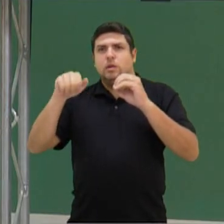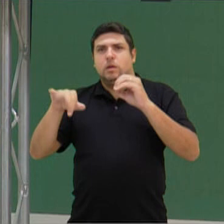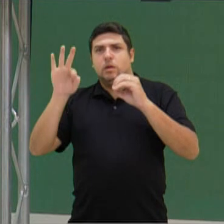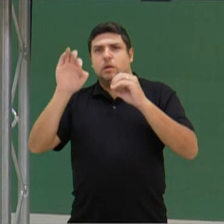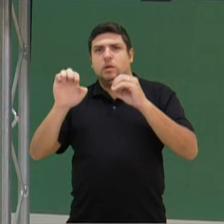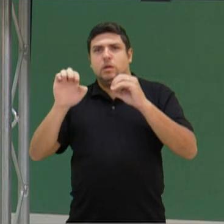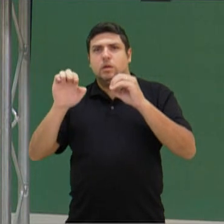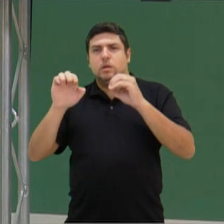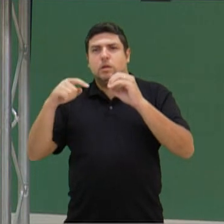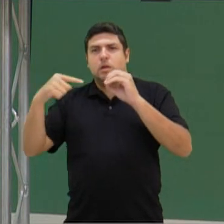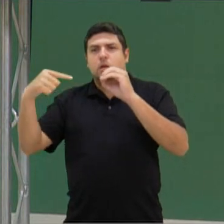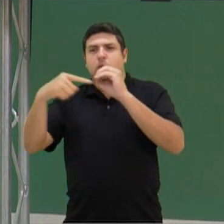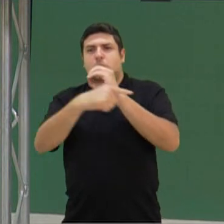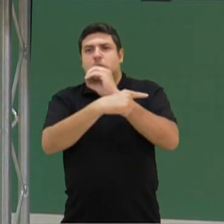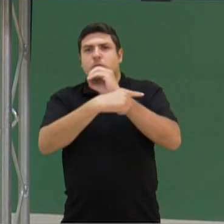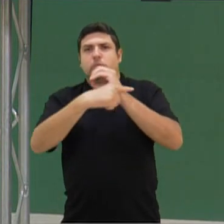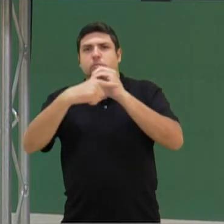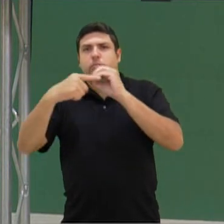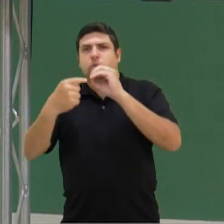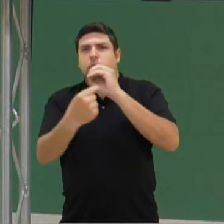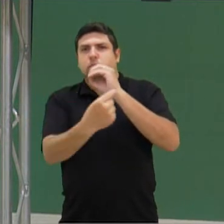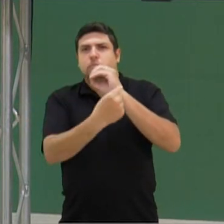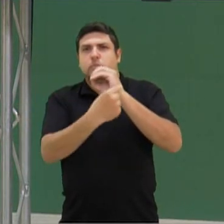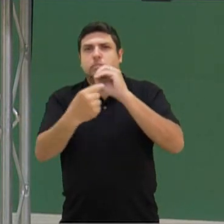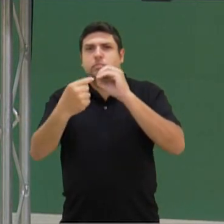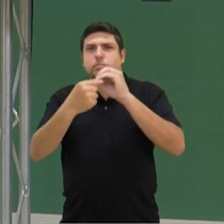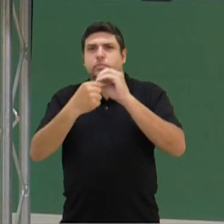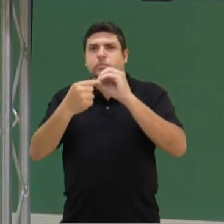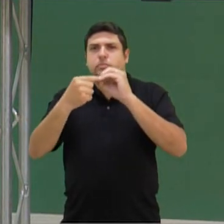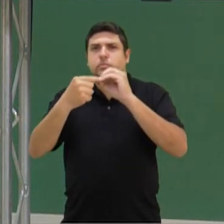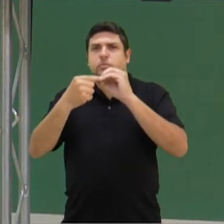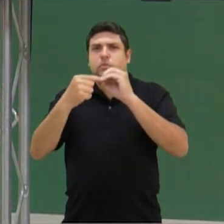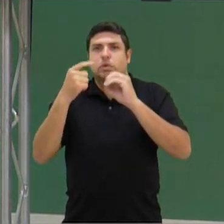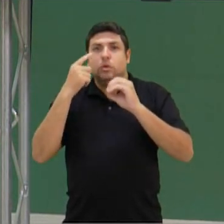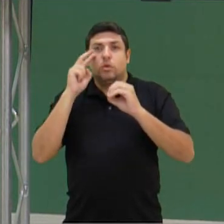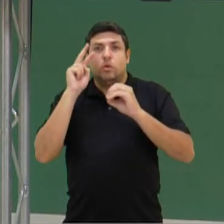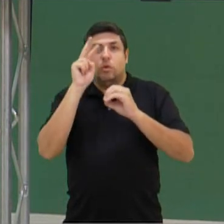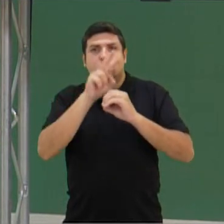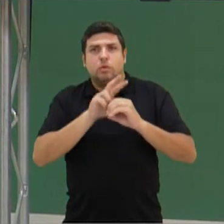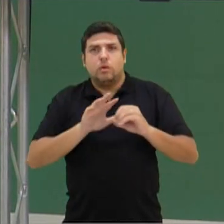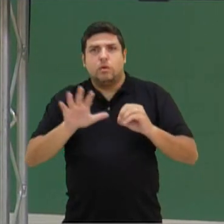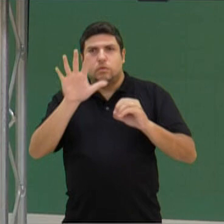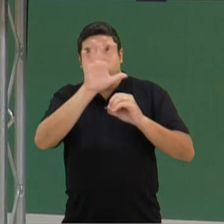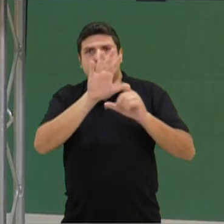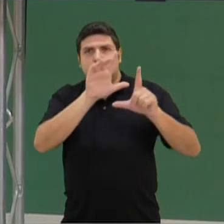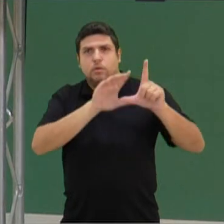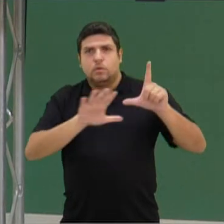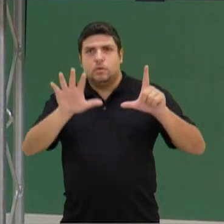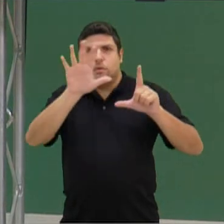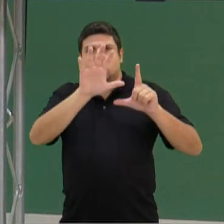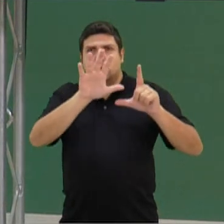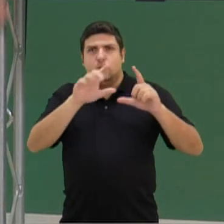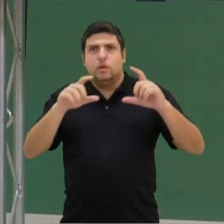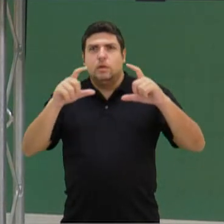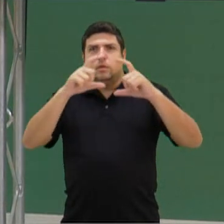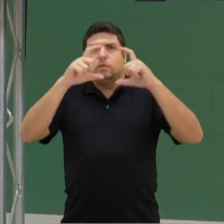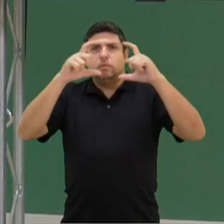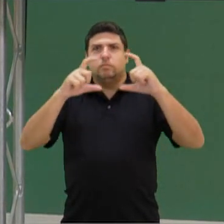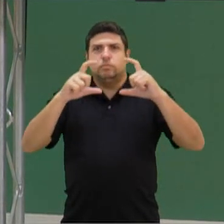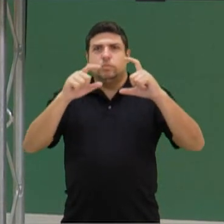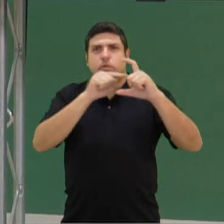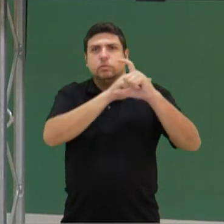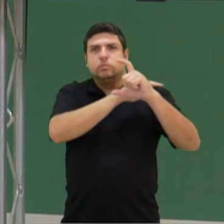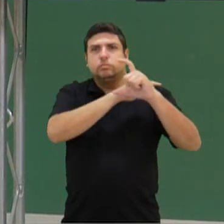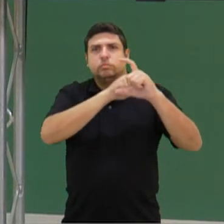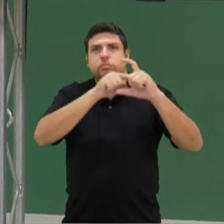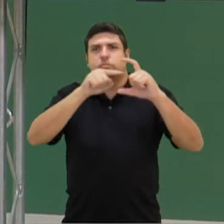circunferência, passa por ela em 2 pontos. Olhem aqui a representação. Eu tenho uma circunferência de centro C, de raio